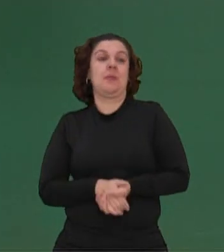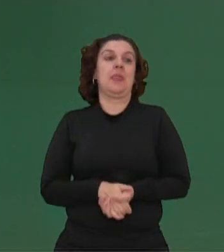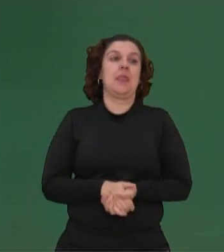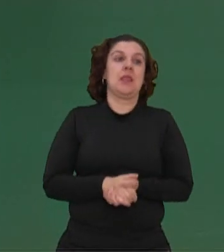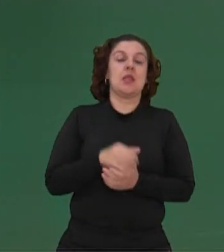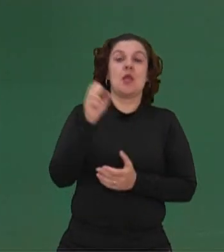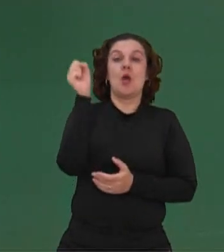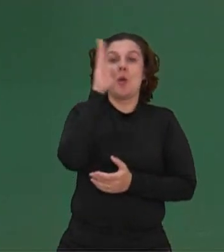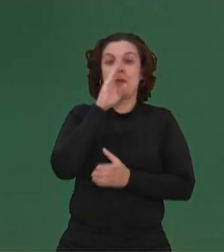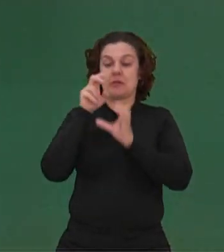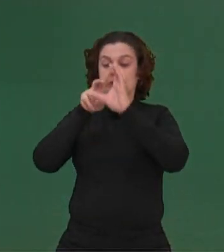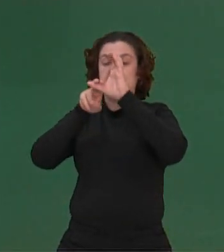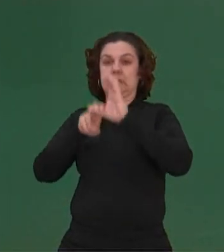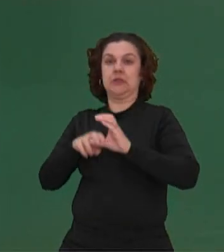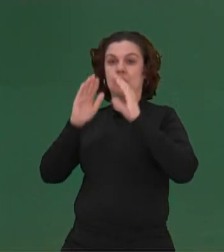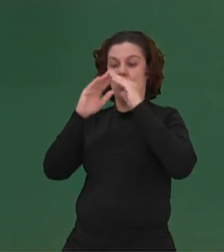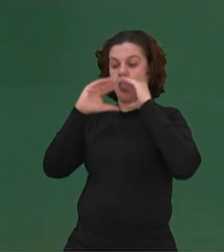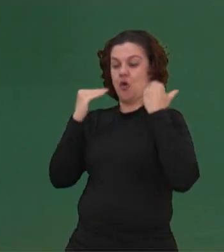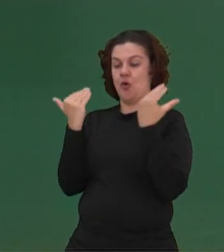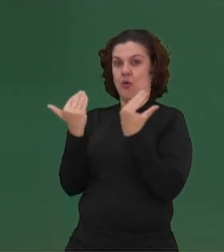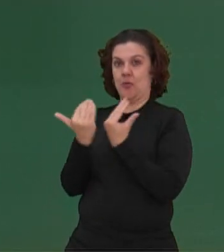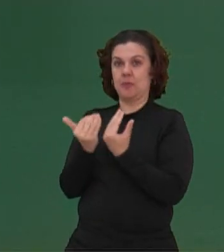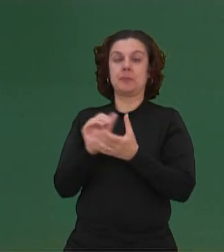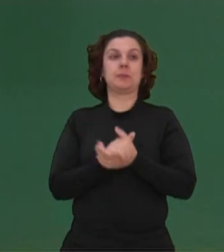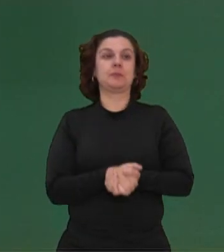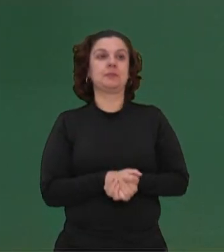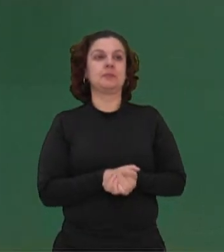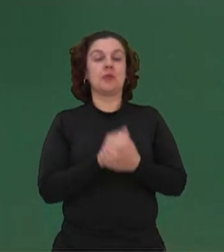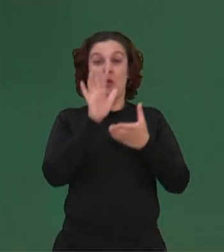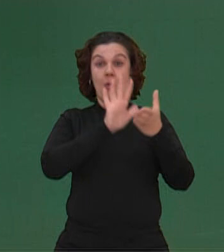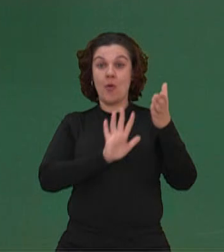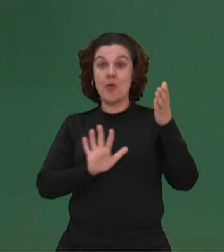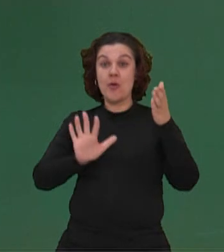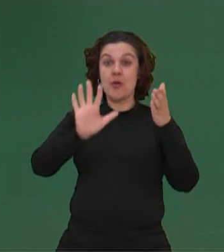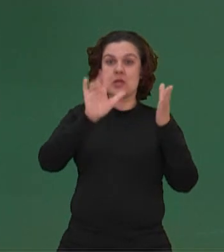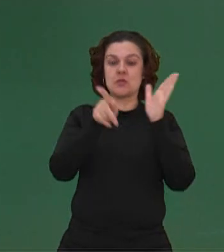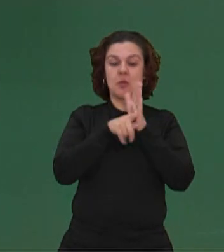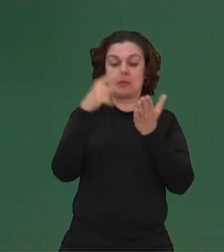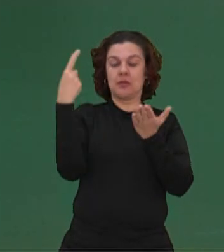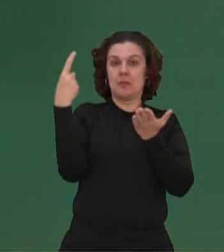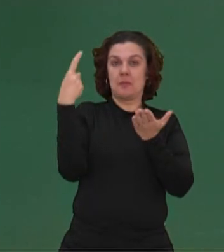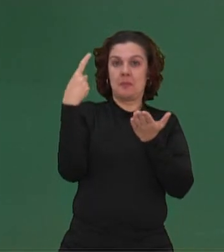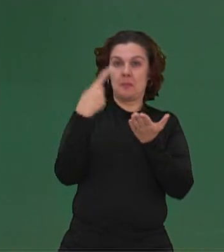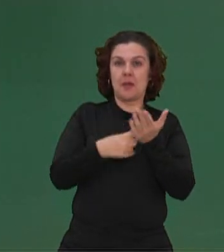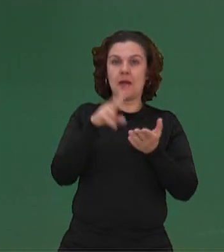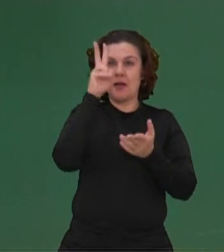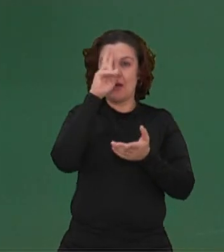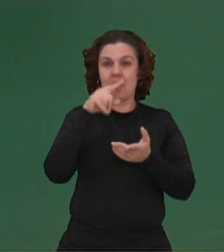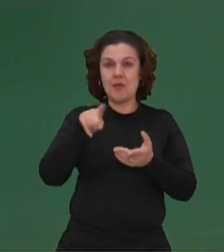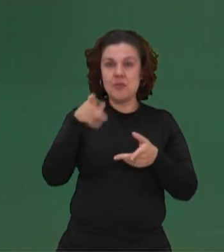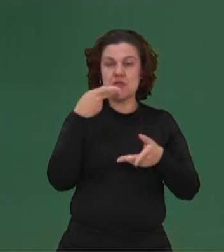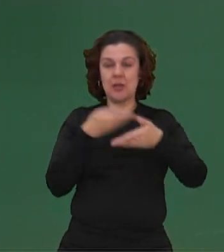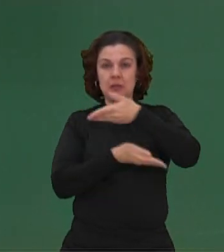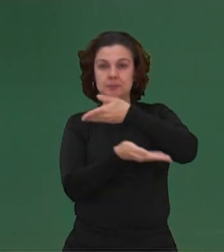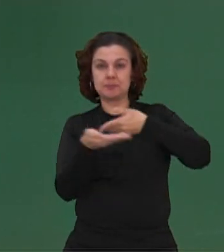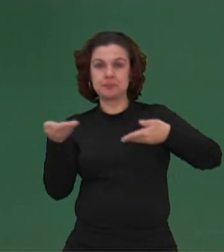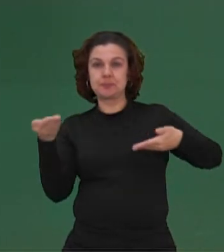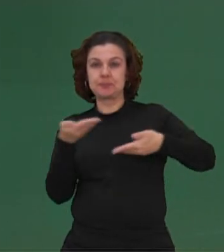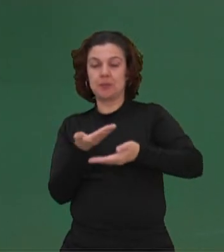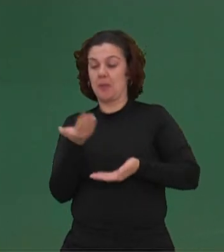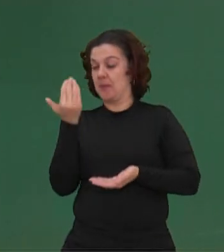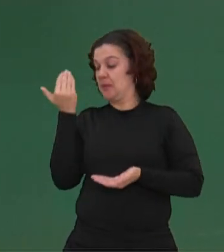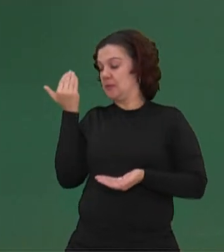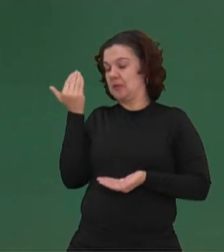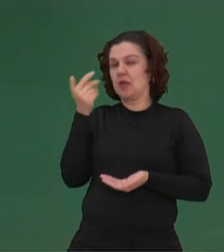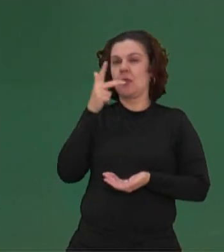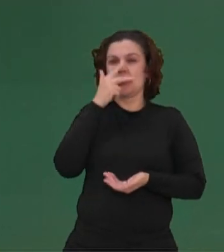Brasil era a colônia. Essa economia de pacto colonial está dentro daquele mercantilismo que você estudou